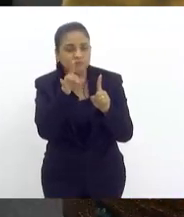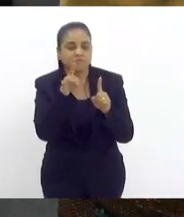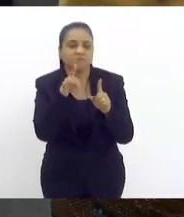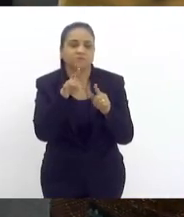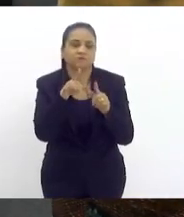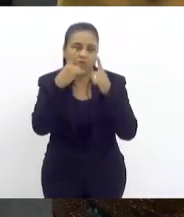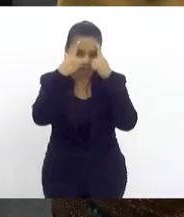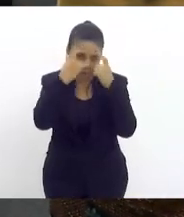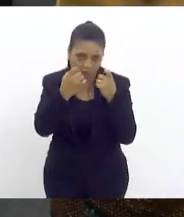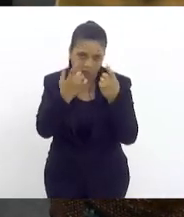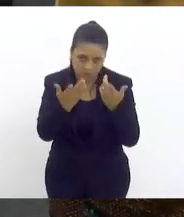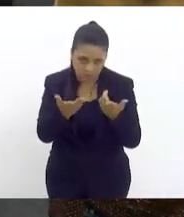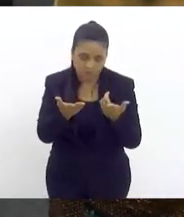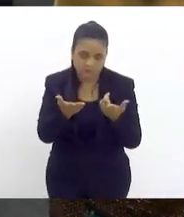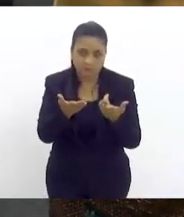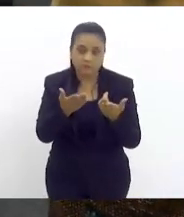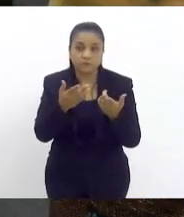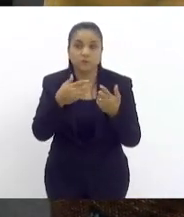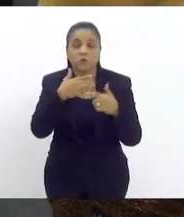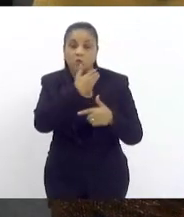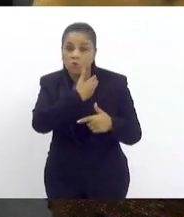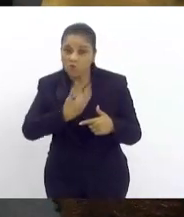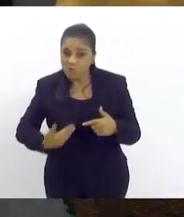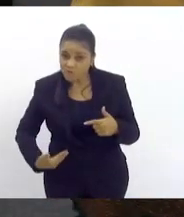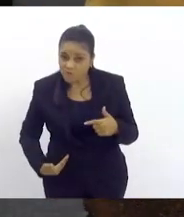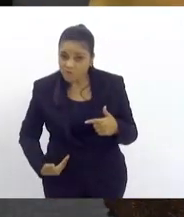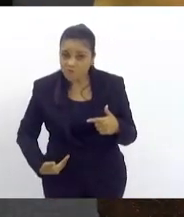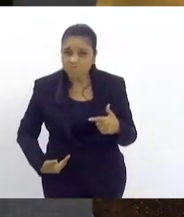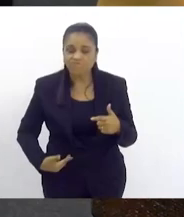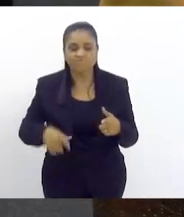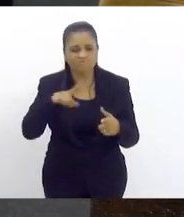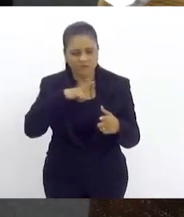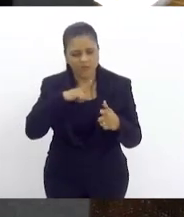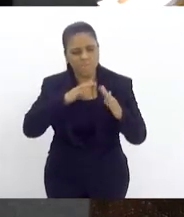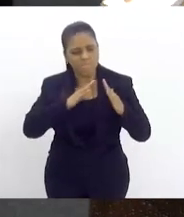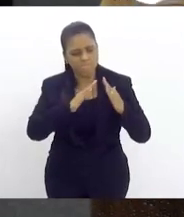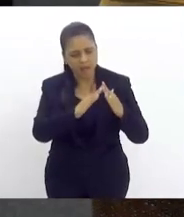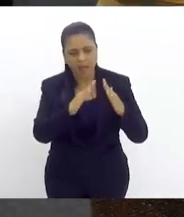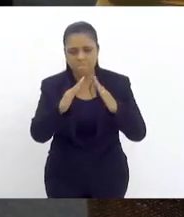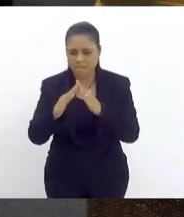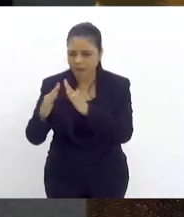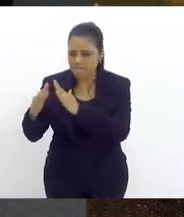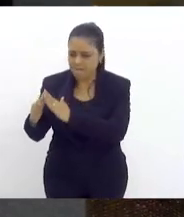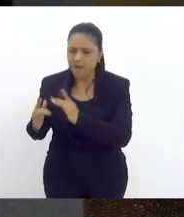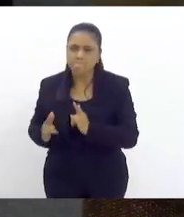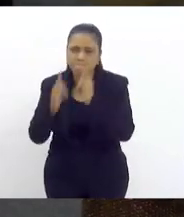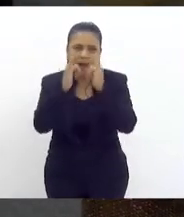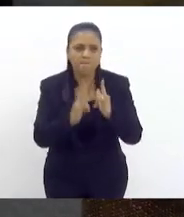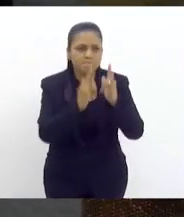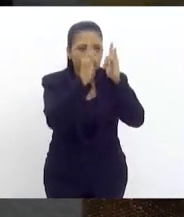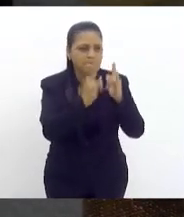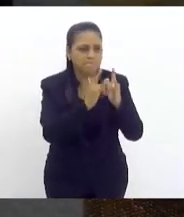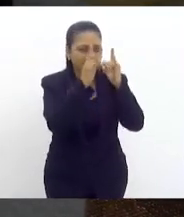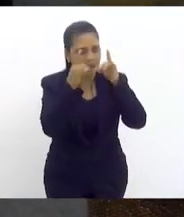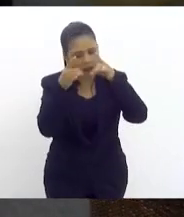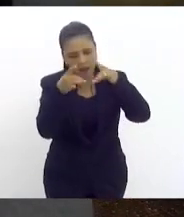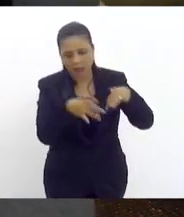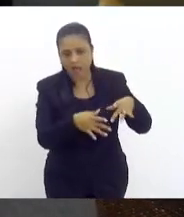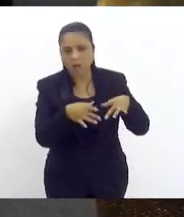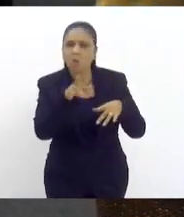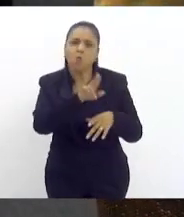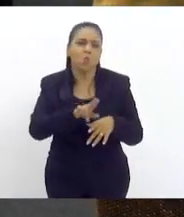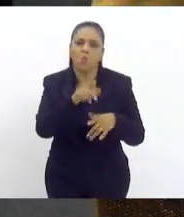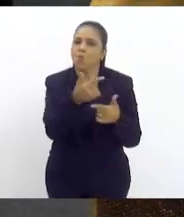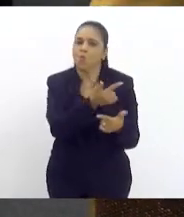O governo tem centenas e centenas de imóveis desocupados, sem uso. Isso é um